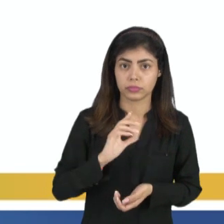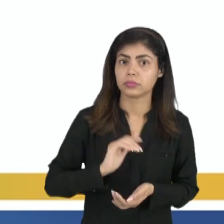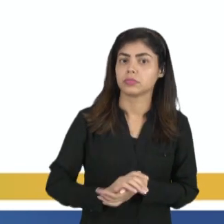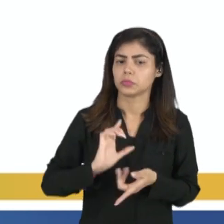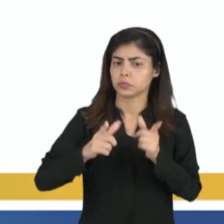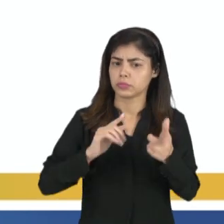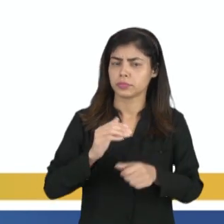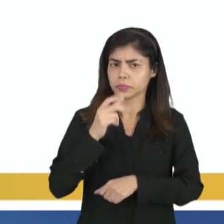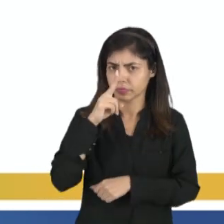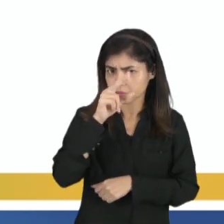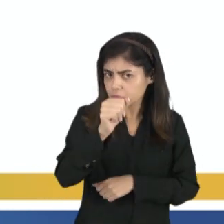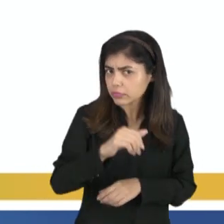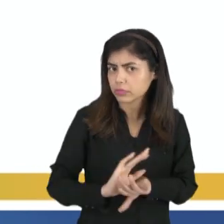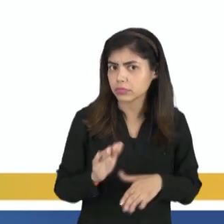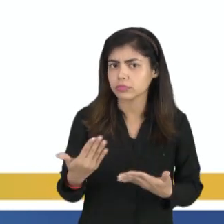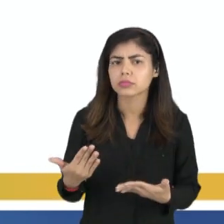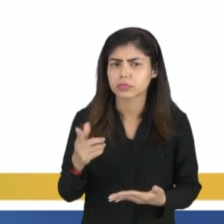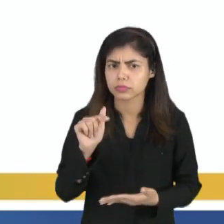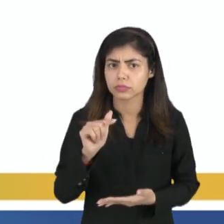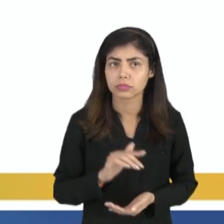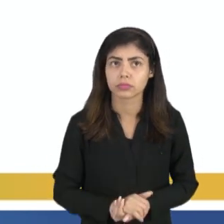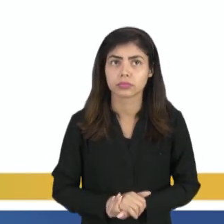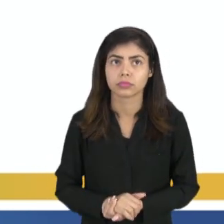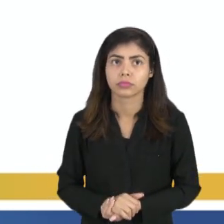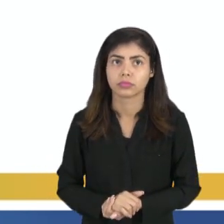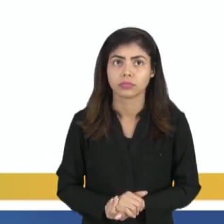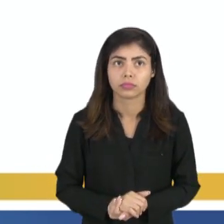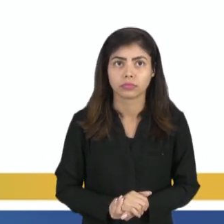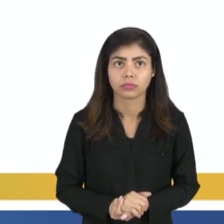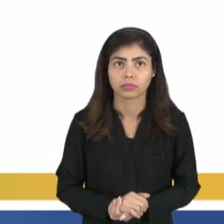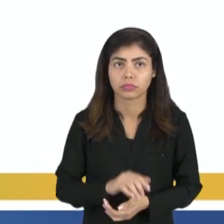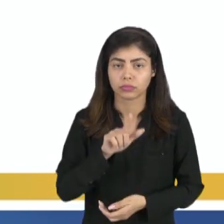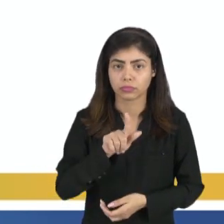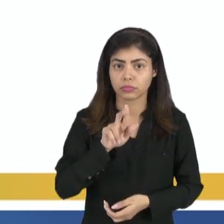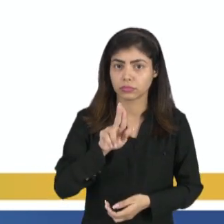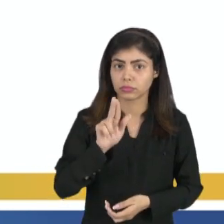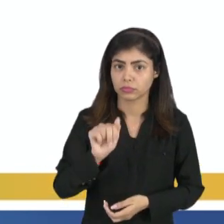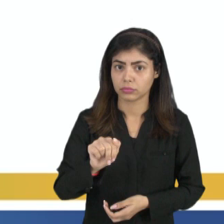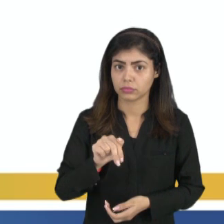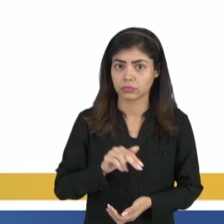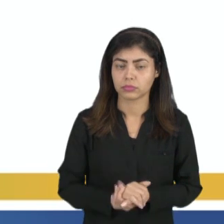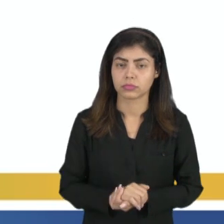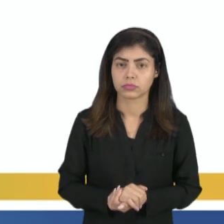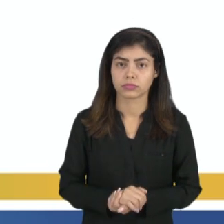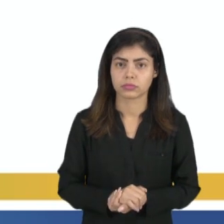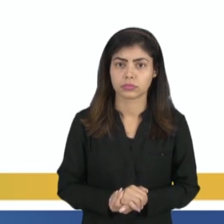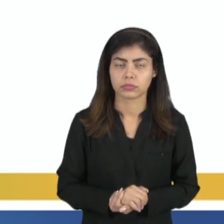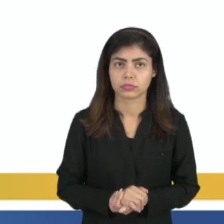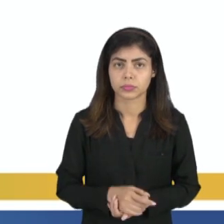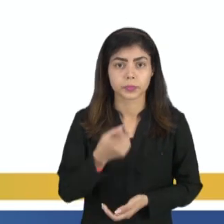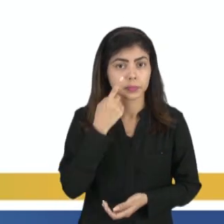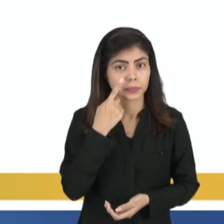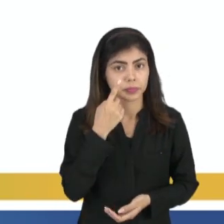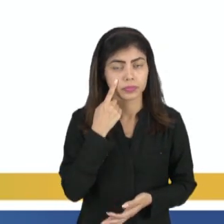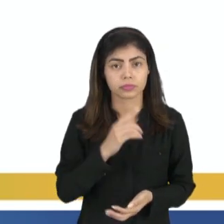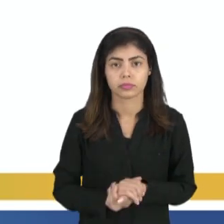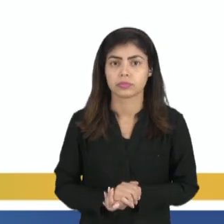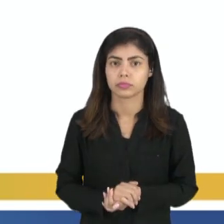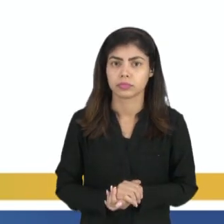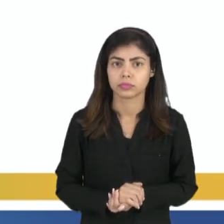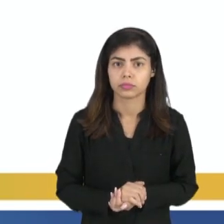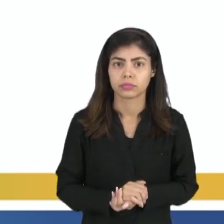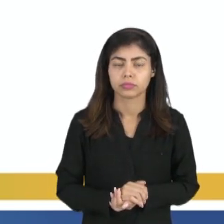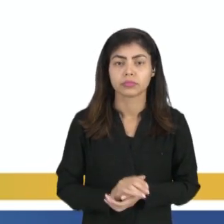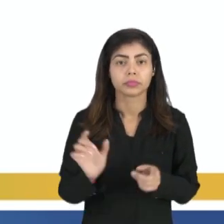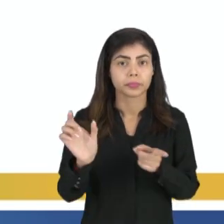sílaba que é mais forte vamos ver qual é Observe é a segunda vejam que nós temos aí